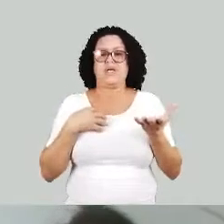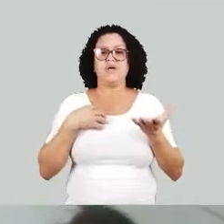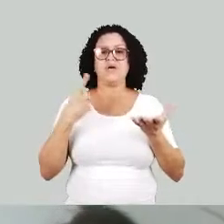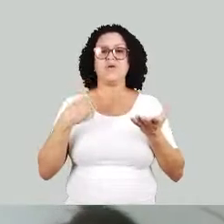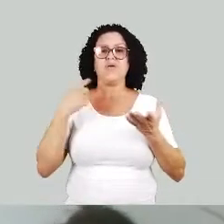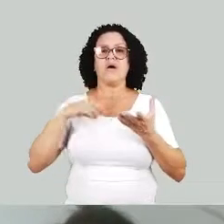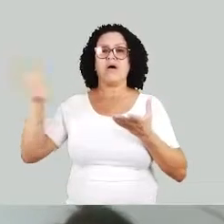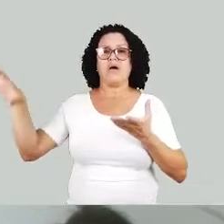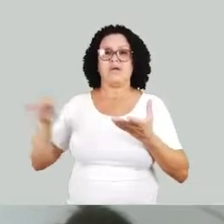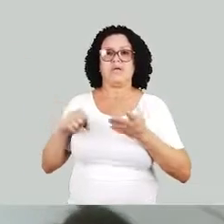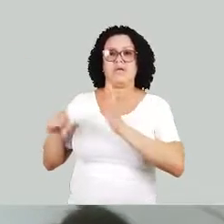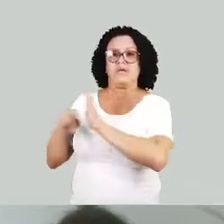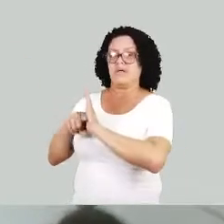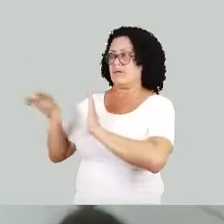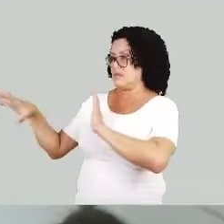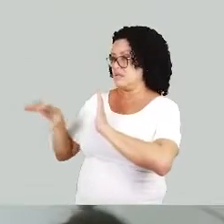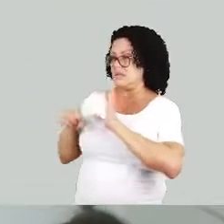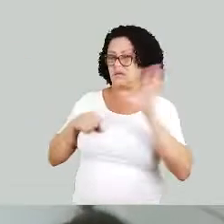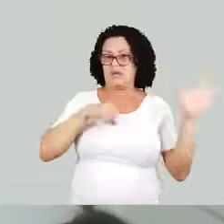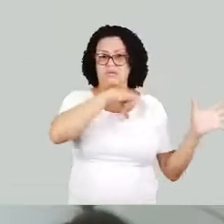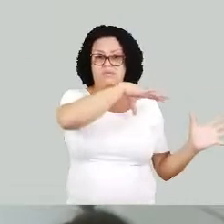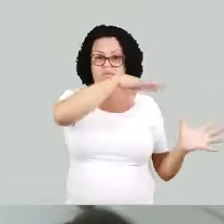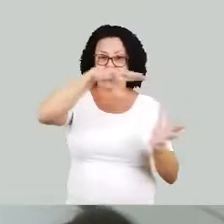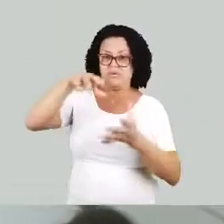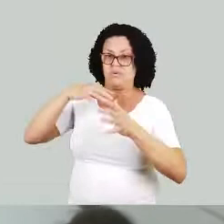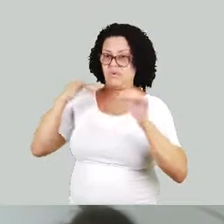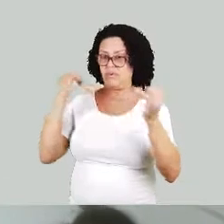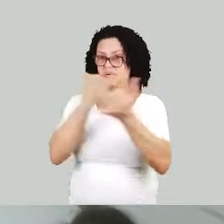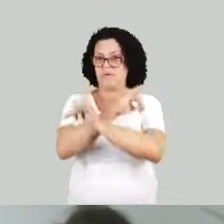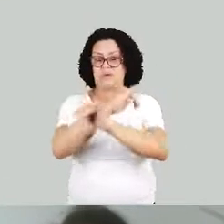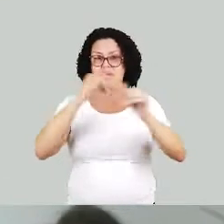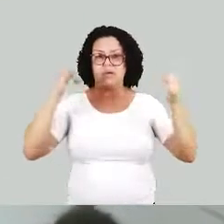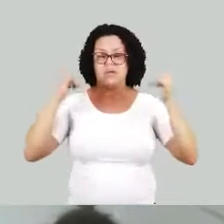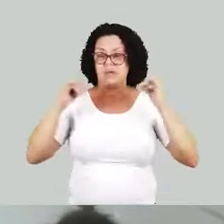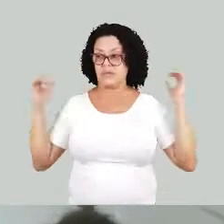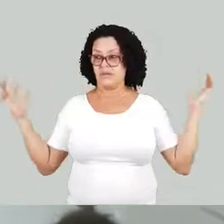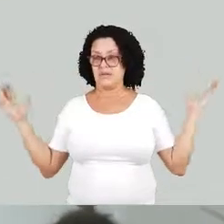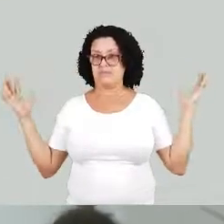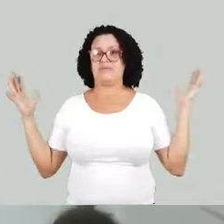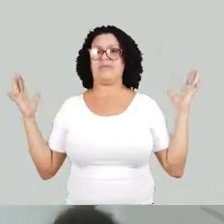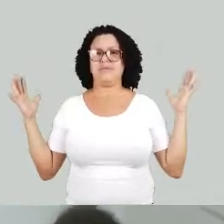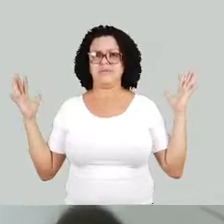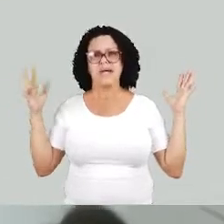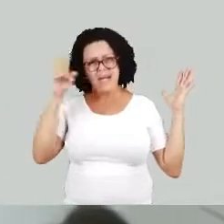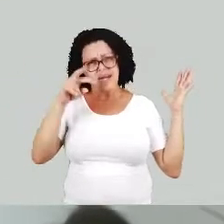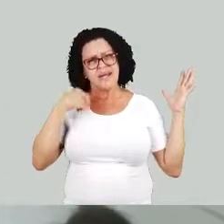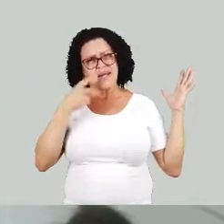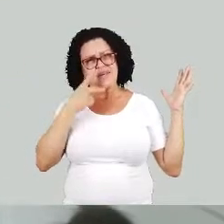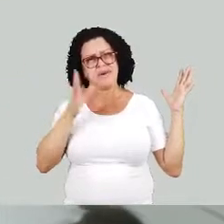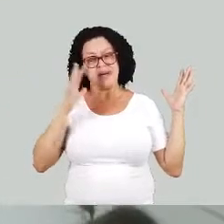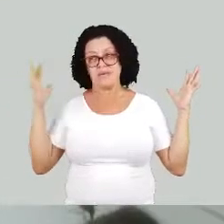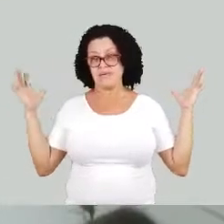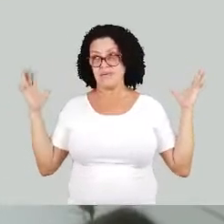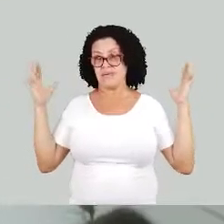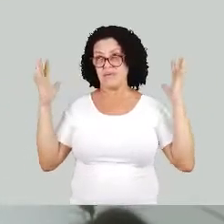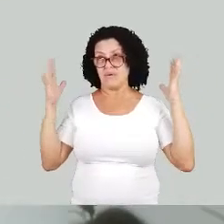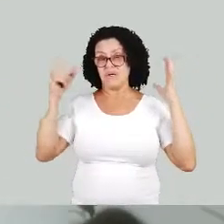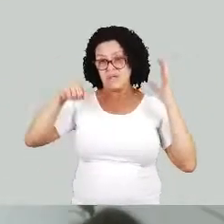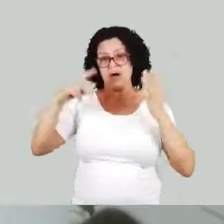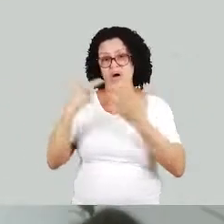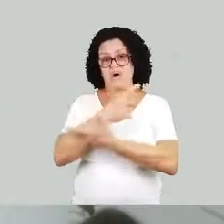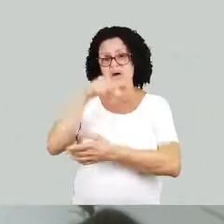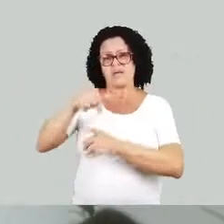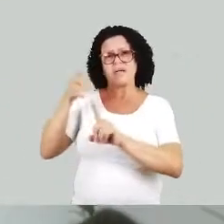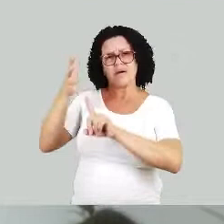Nós atraímos exatamente aquilo que nós vibramos. Né? Nós falamos disso recentemente numa palestra